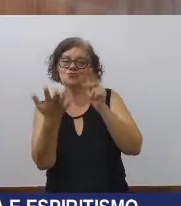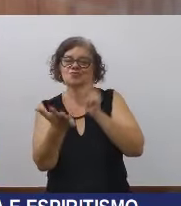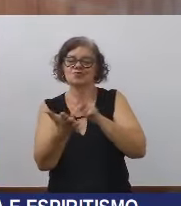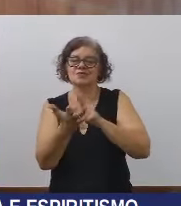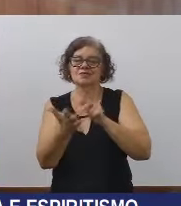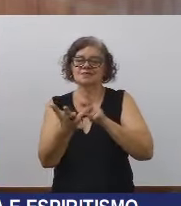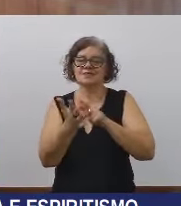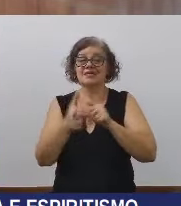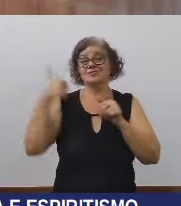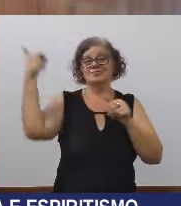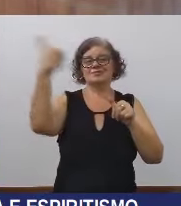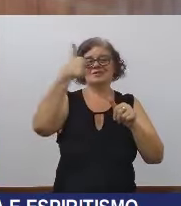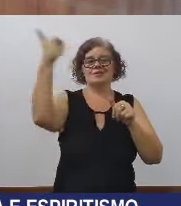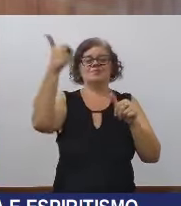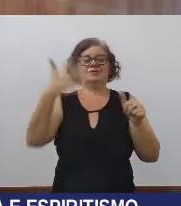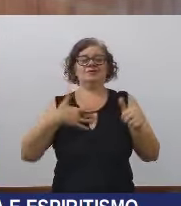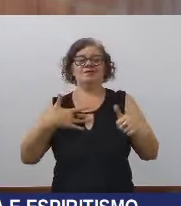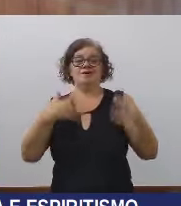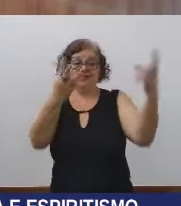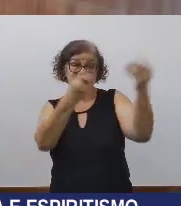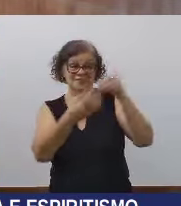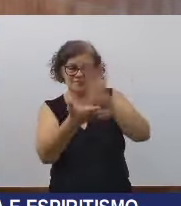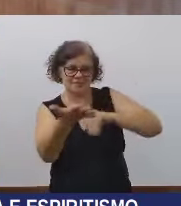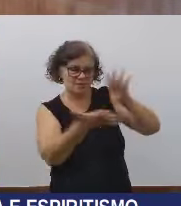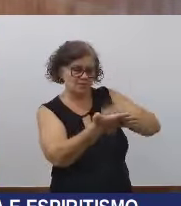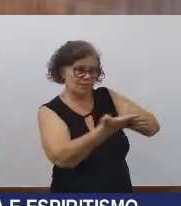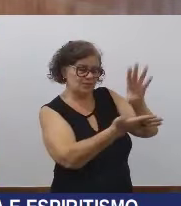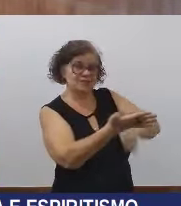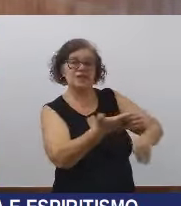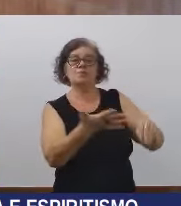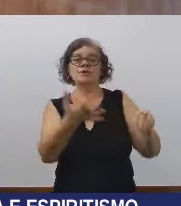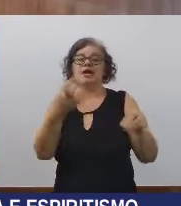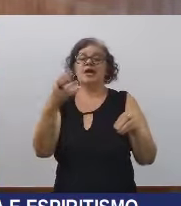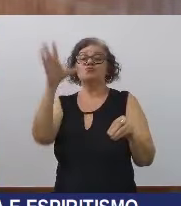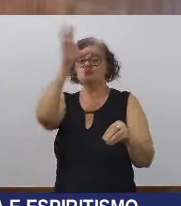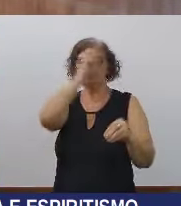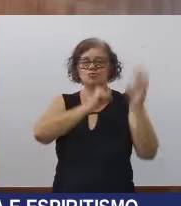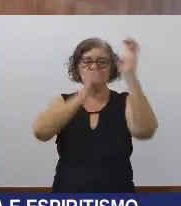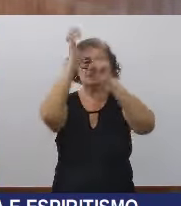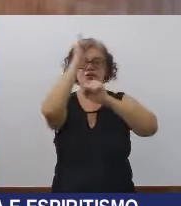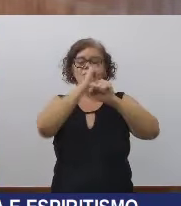espetacular, extraordinário para nós, no tocante a conhecimento?